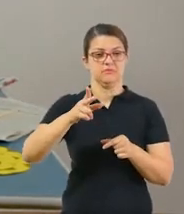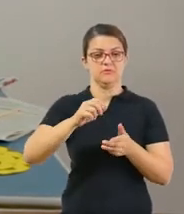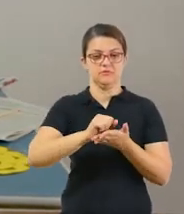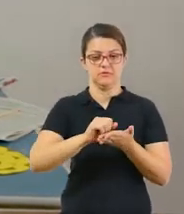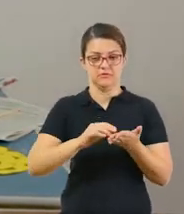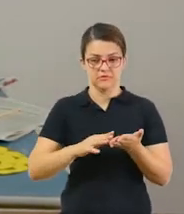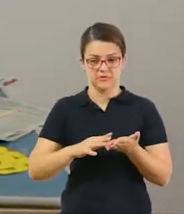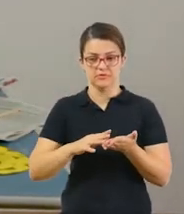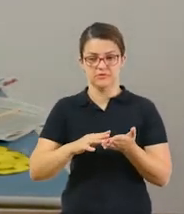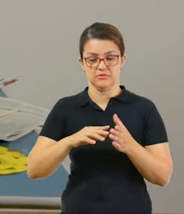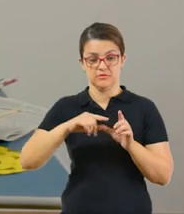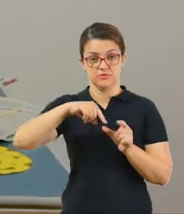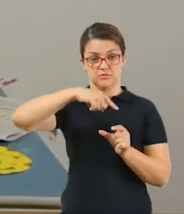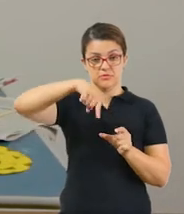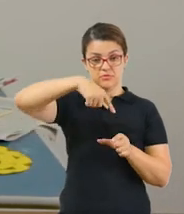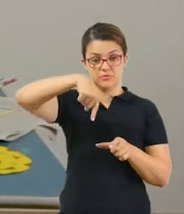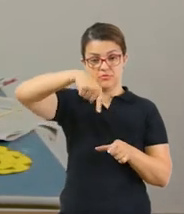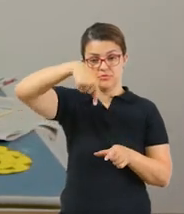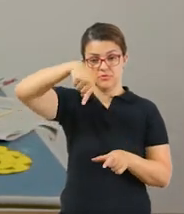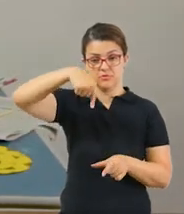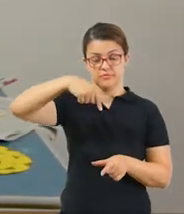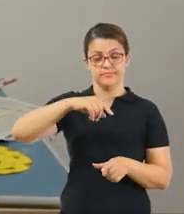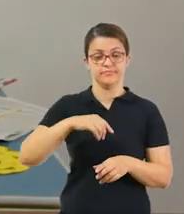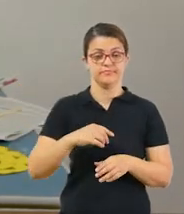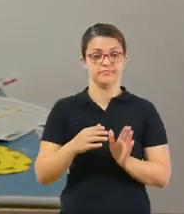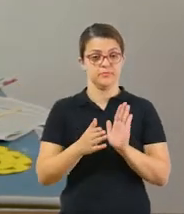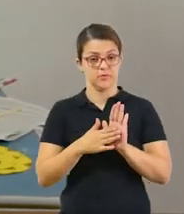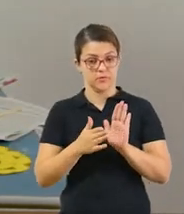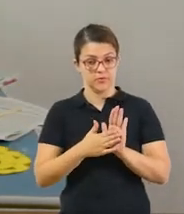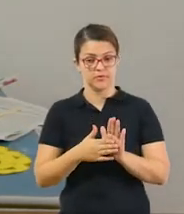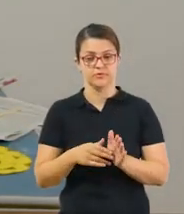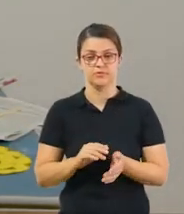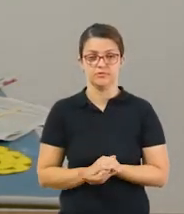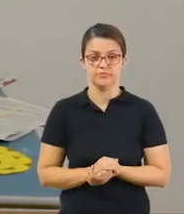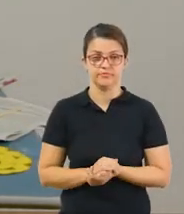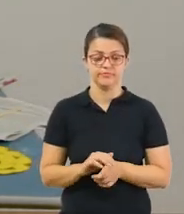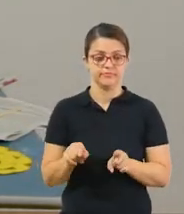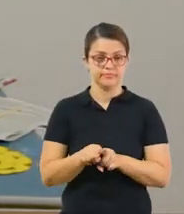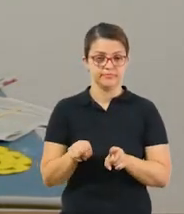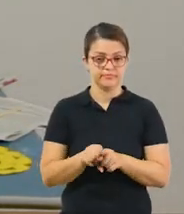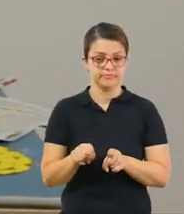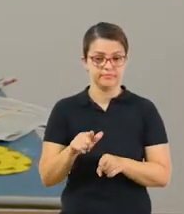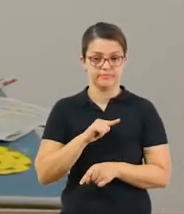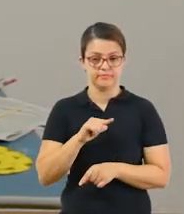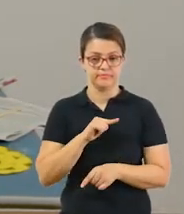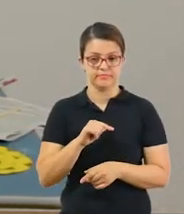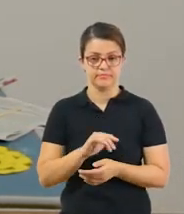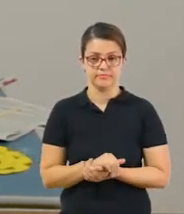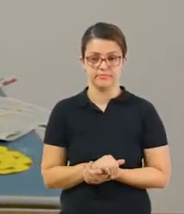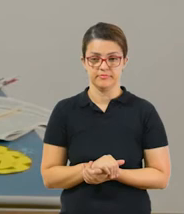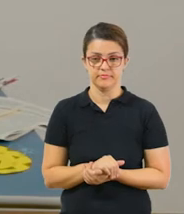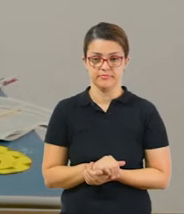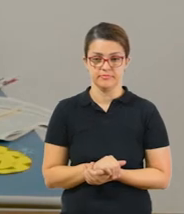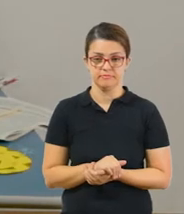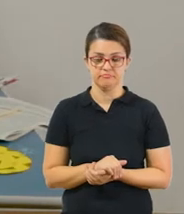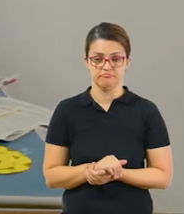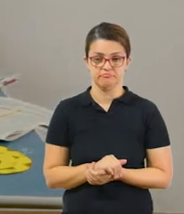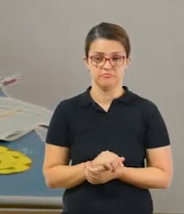espiral aqui nós temos essa atividade essa proposta temos também o